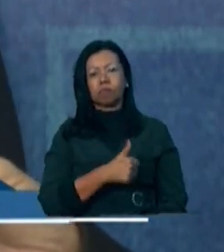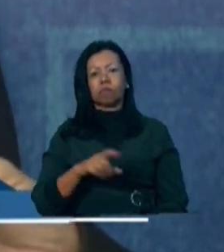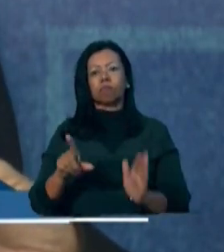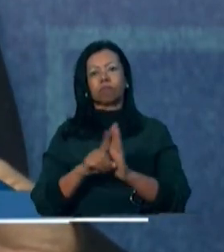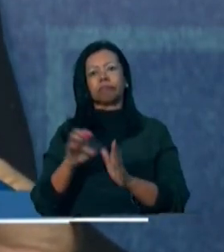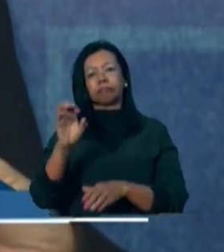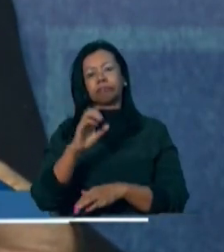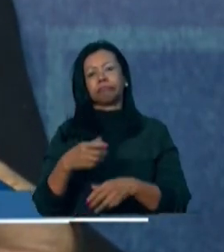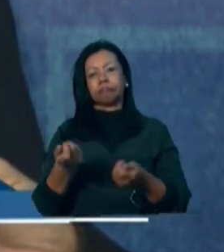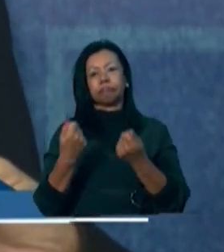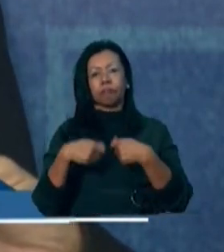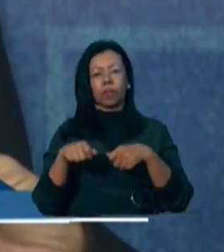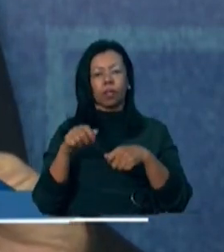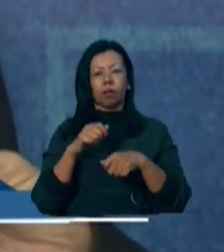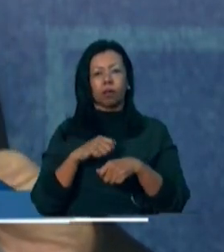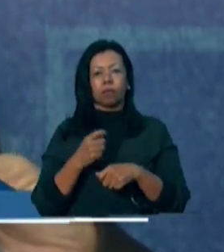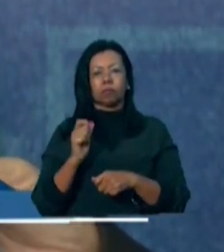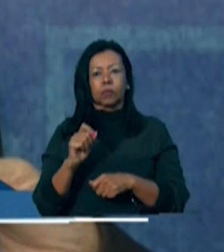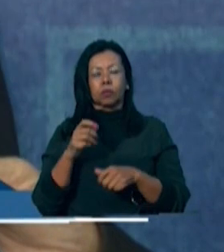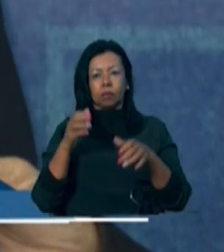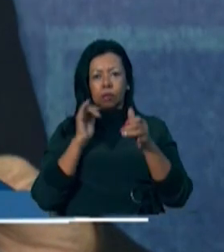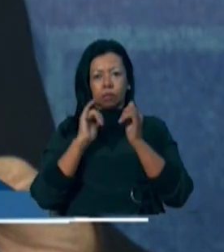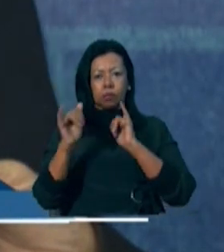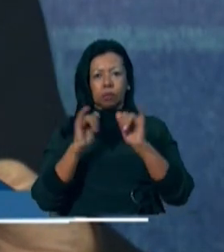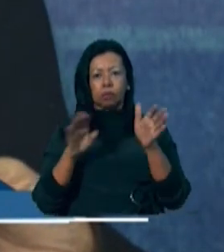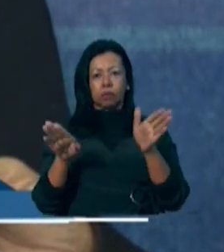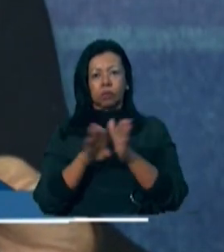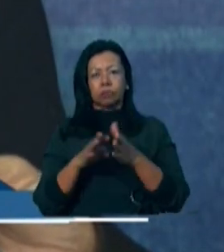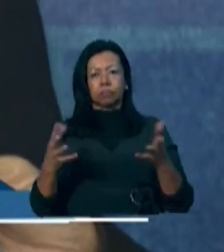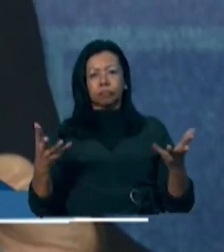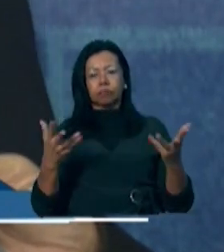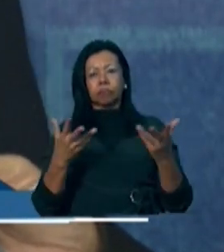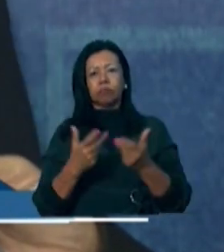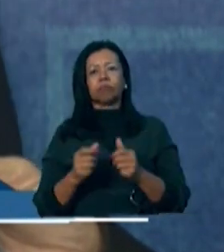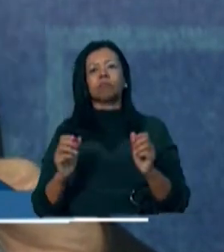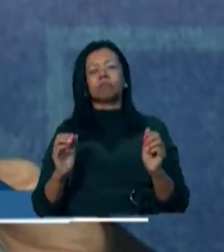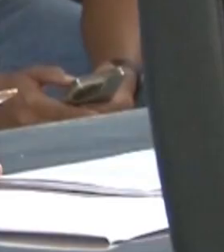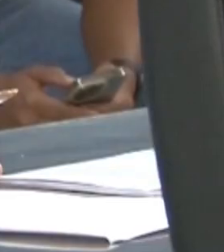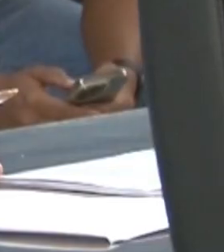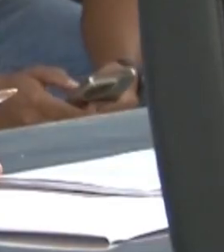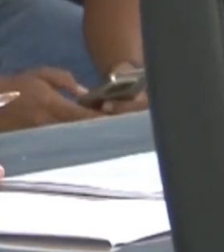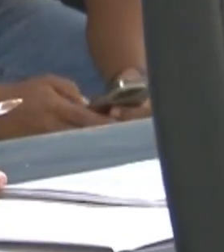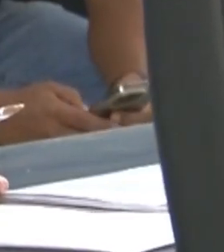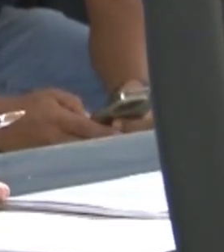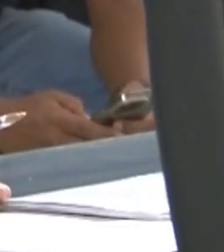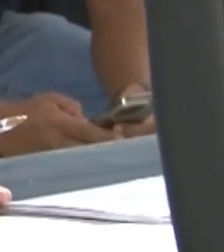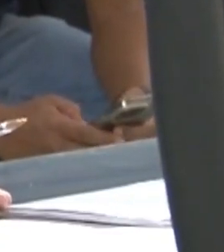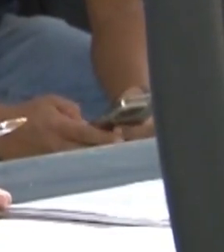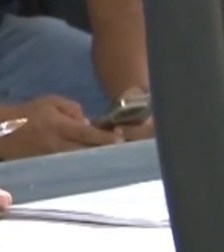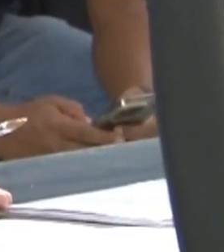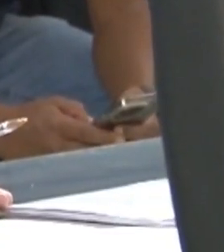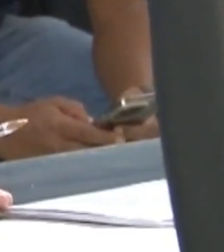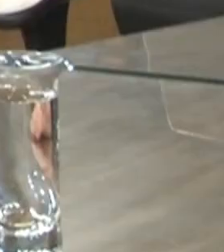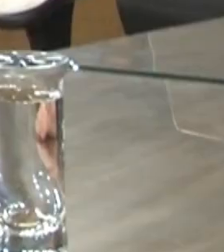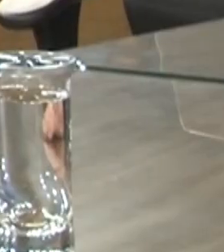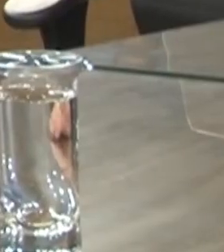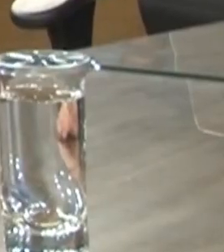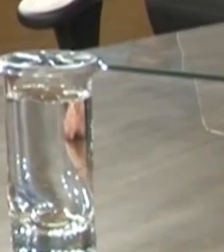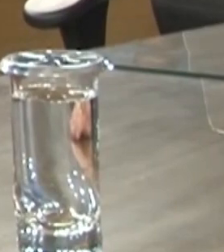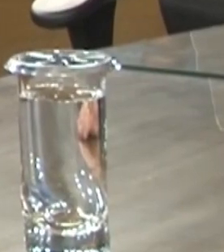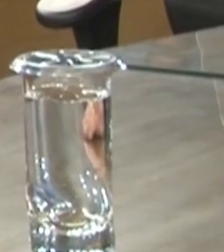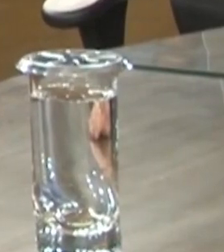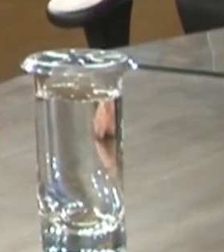esse requerimento vindo atrasar uma propagação que essa informação chega todos segmentos e que existe uma regulamentação para que não tenha dúvida